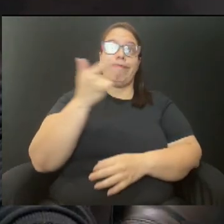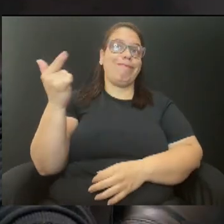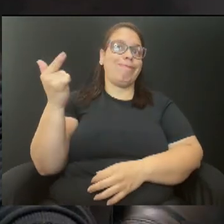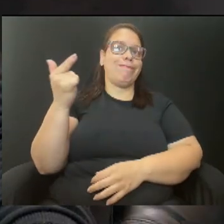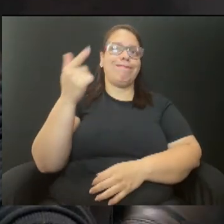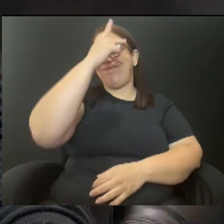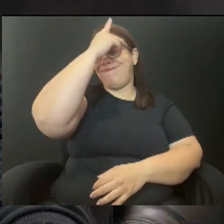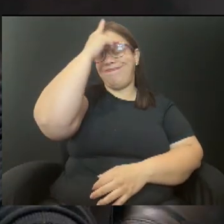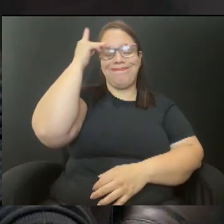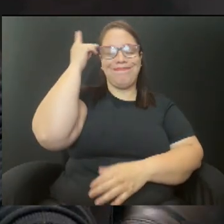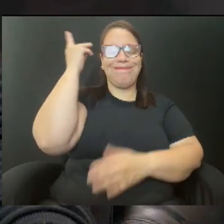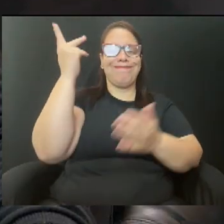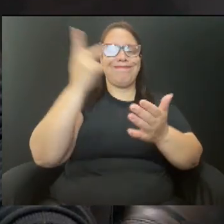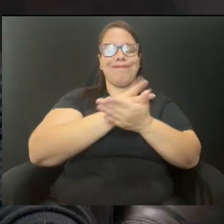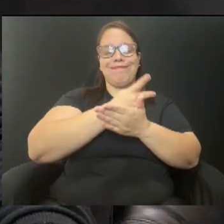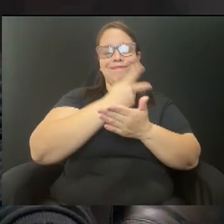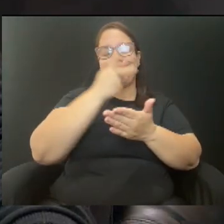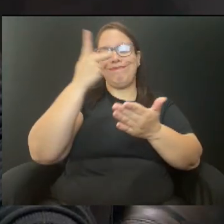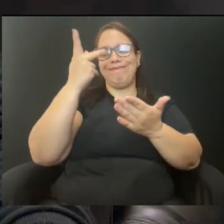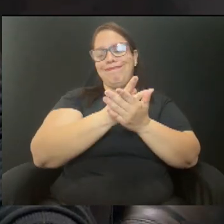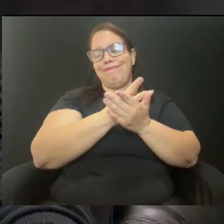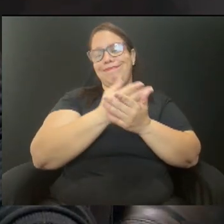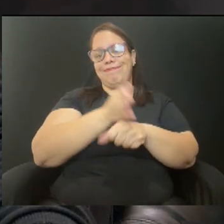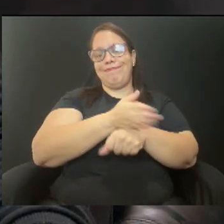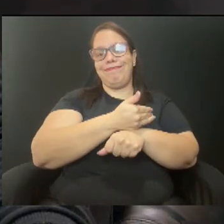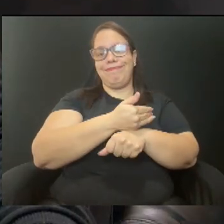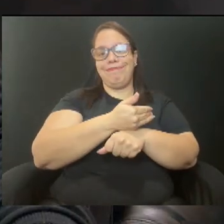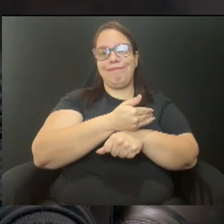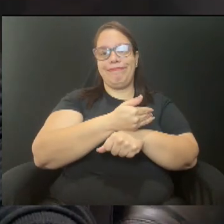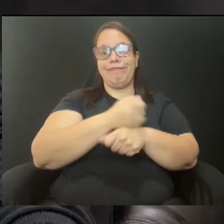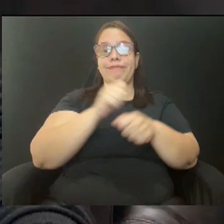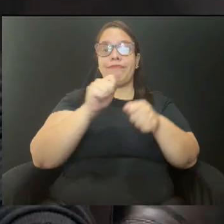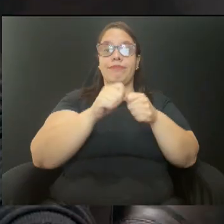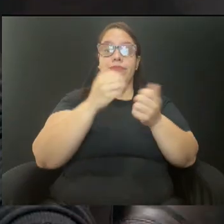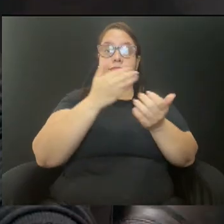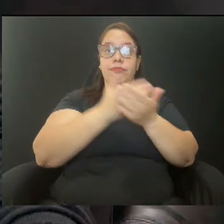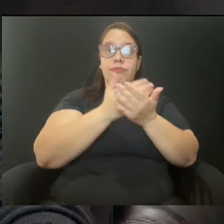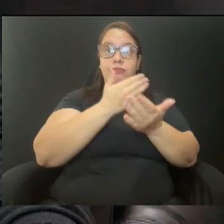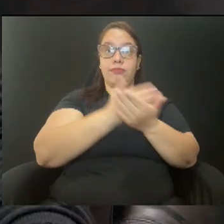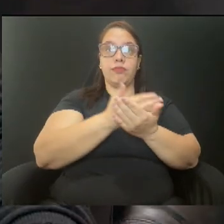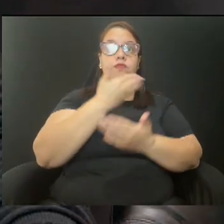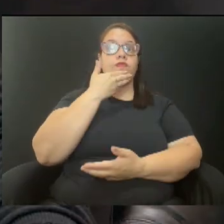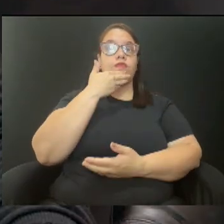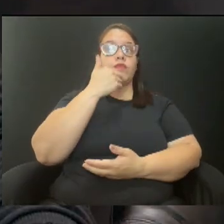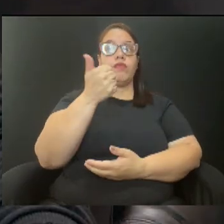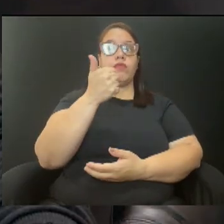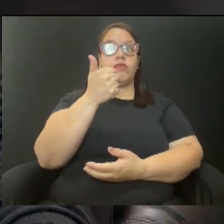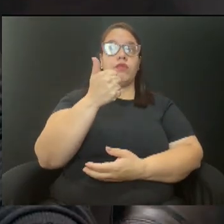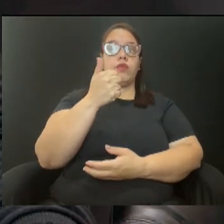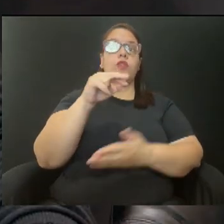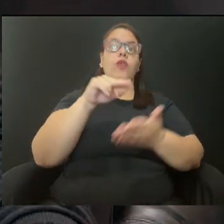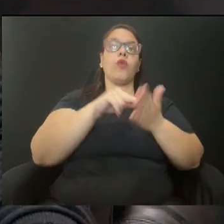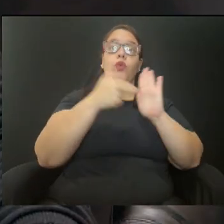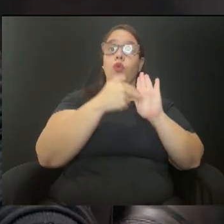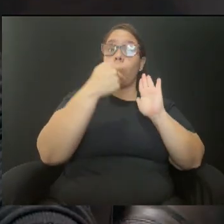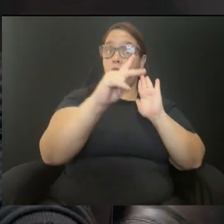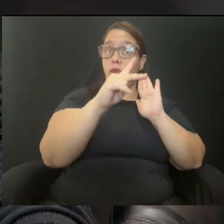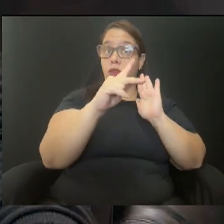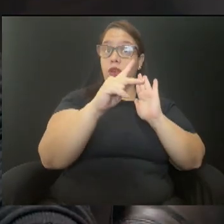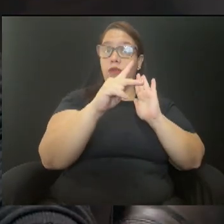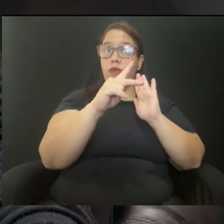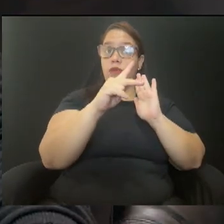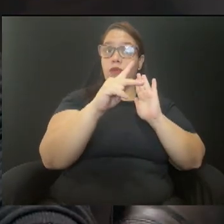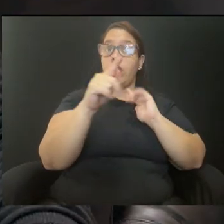errado nesse trajeto, né? Então é você fazer um estudo, ver se é o melhor momento, se aquilo faz sentido para você, se aquele trabalho que você